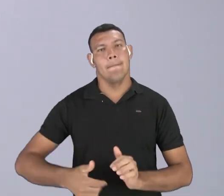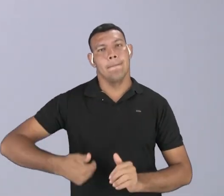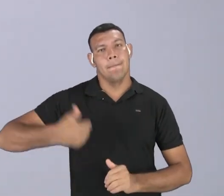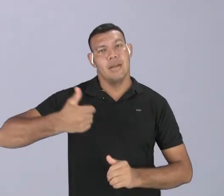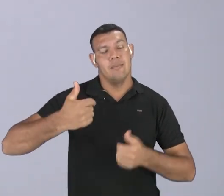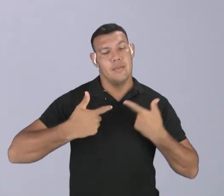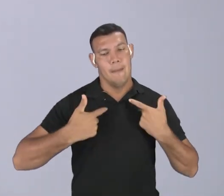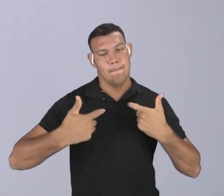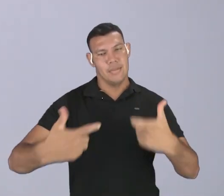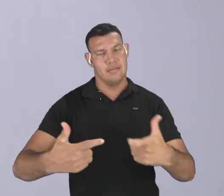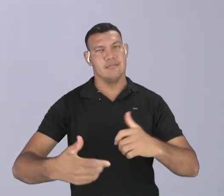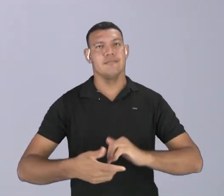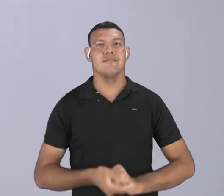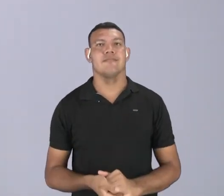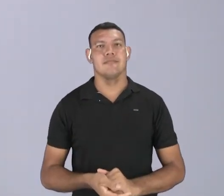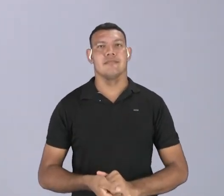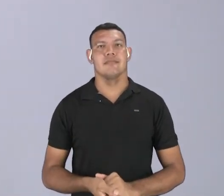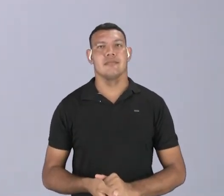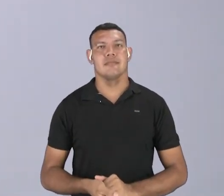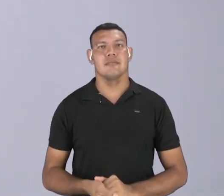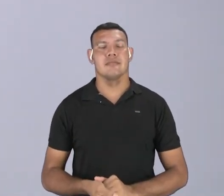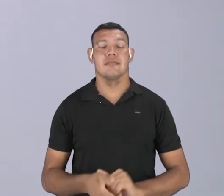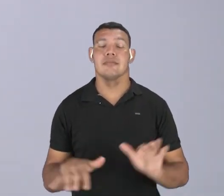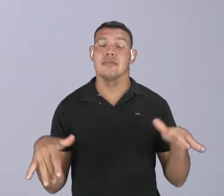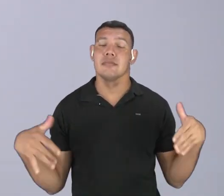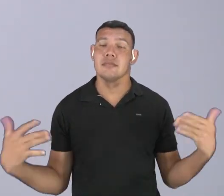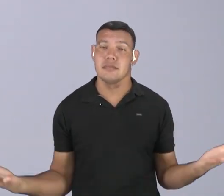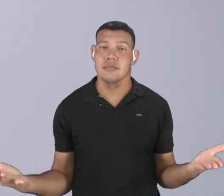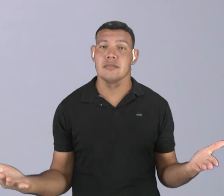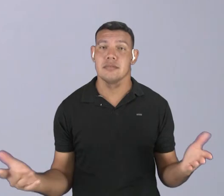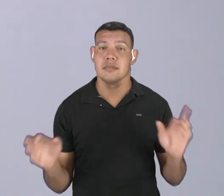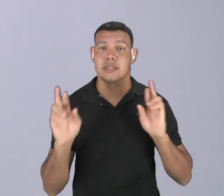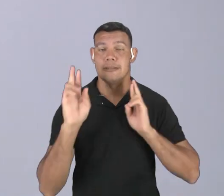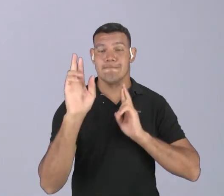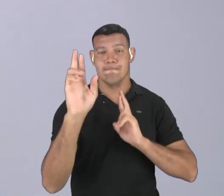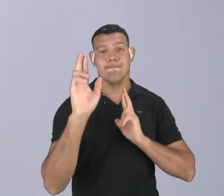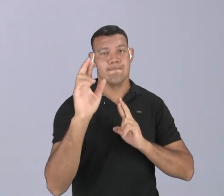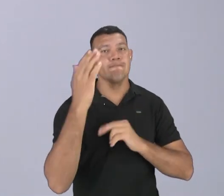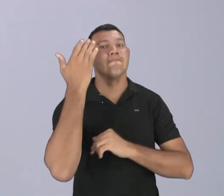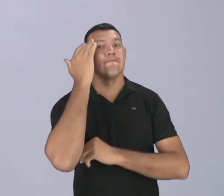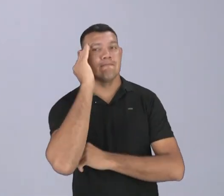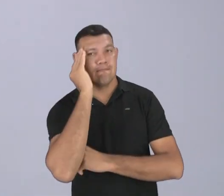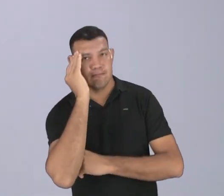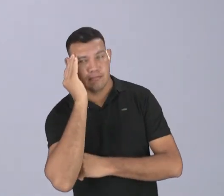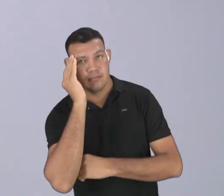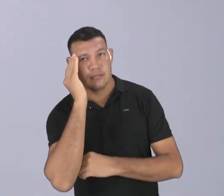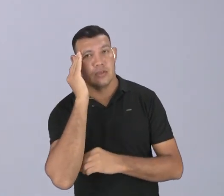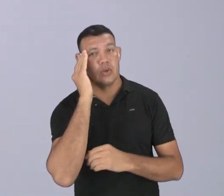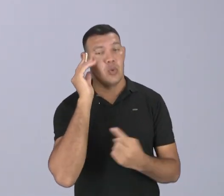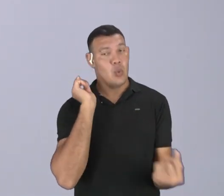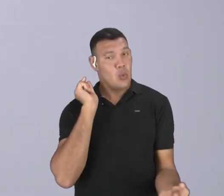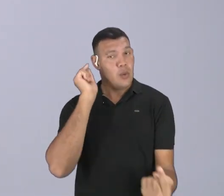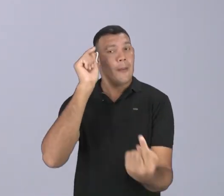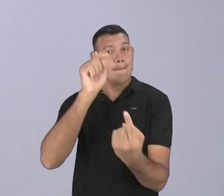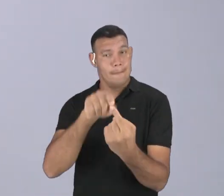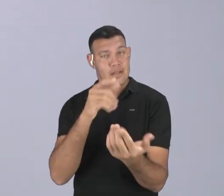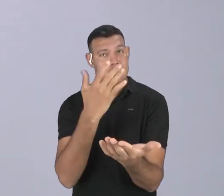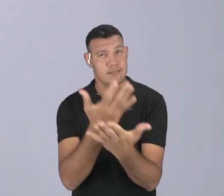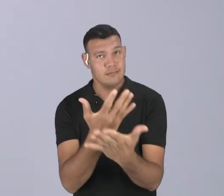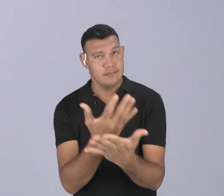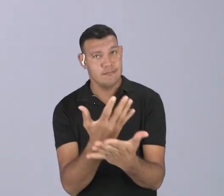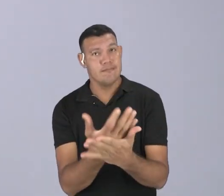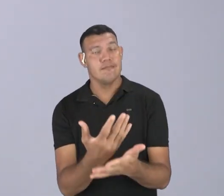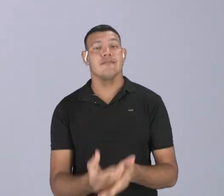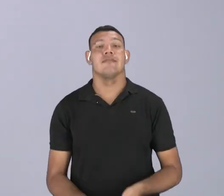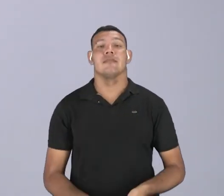ter outra guerra, certo? Então, é isso. Eu espero que vocês tenham conseguido compreender os nossos objetivos aqui na aula. Para ter